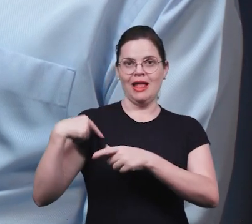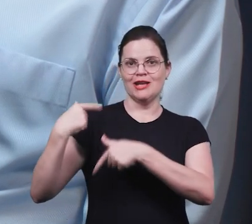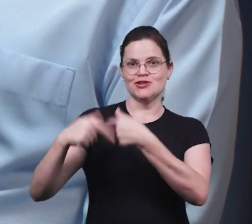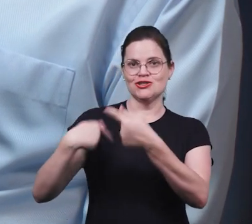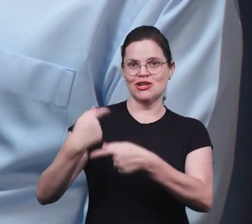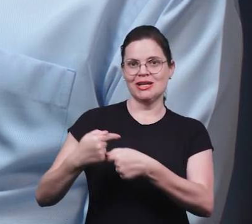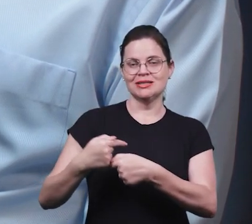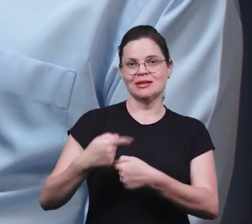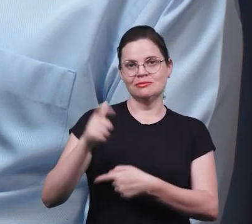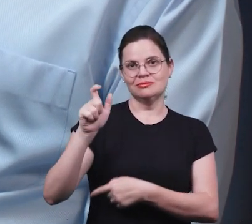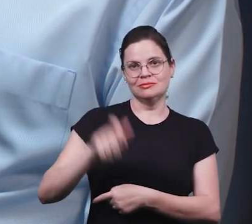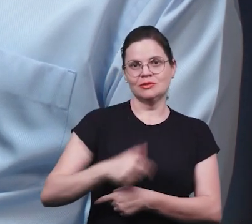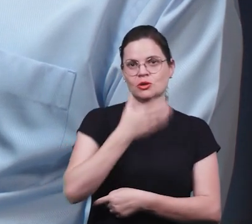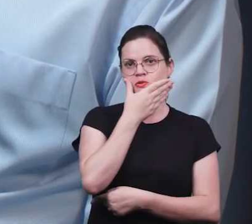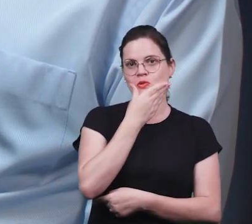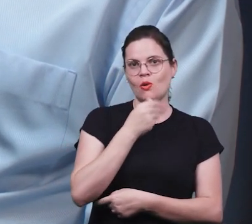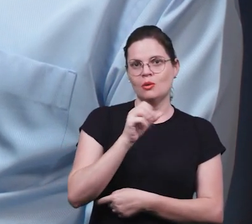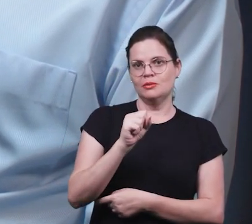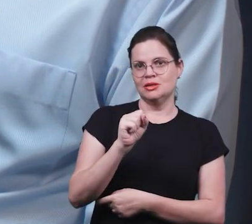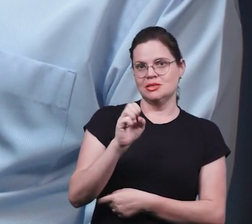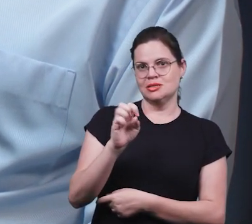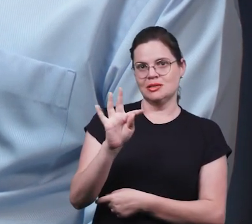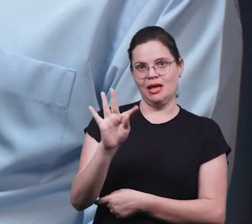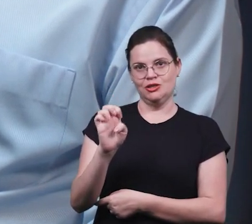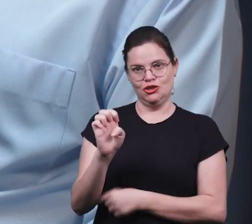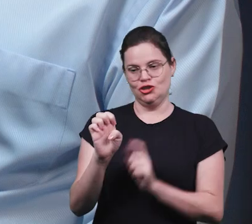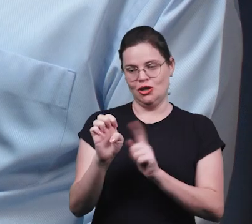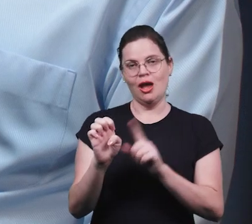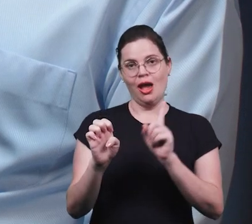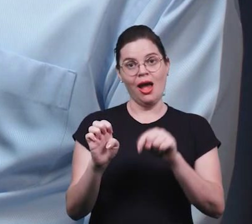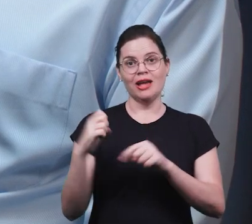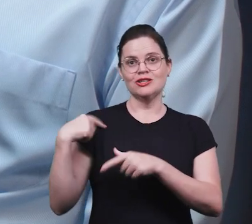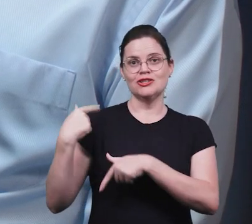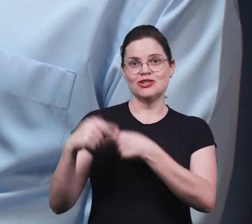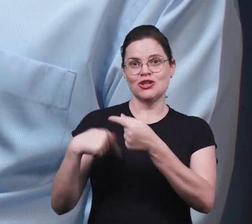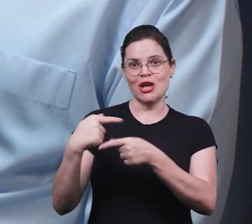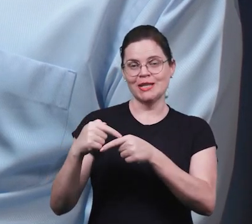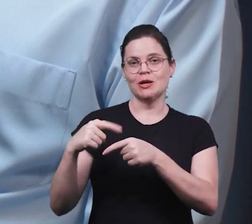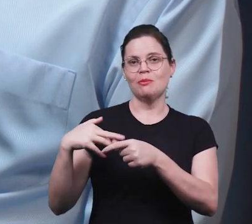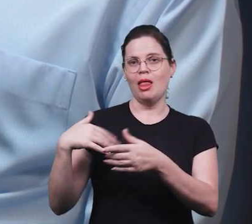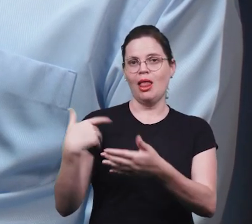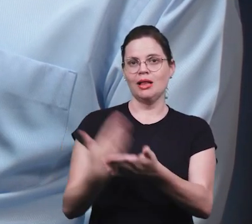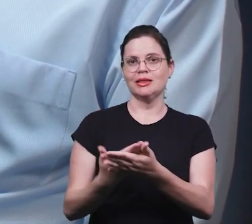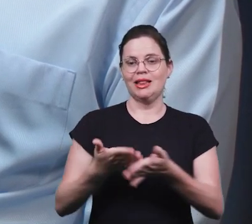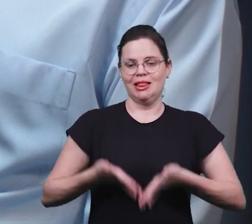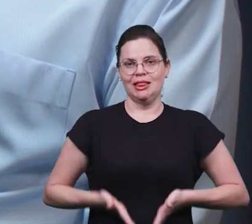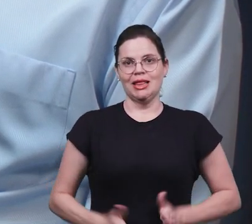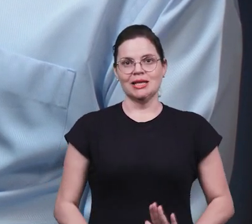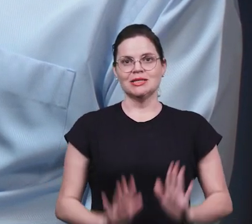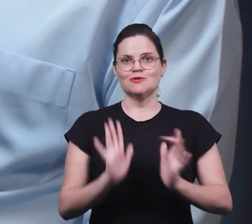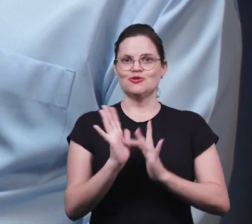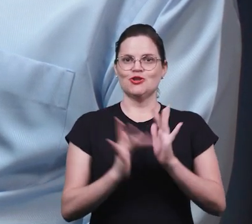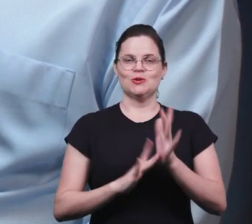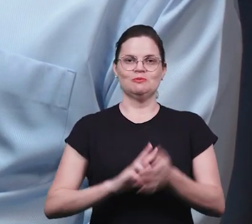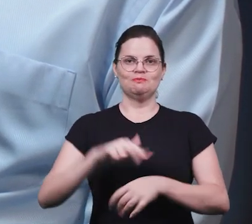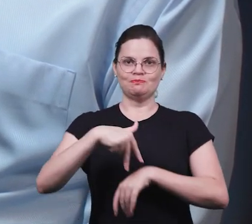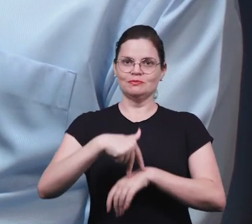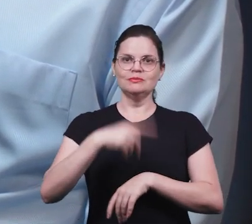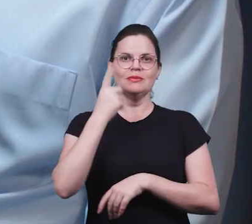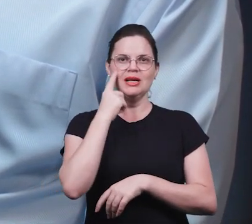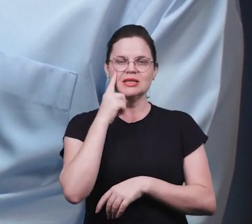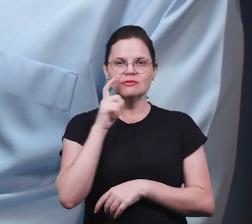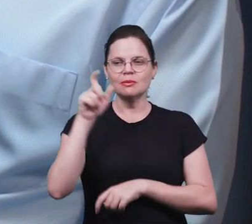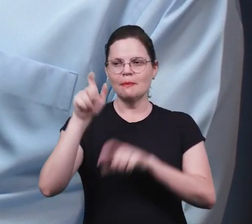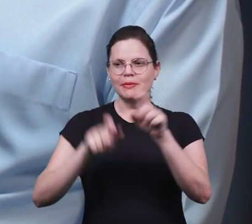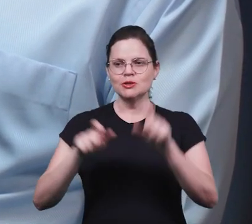ser, Jesus vem da linhagem de Sete, e você vai ver essa escolha da bênção, daquele que invoca, daquele que valoriza a